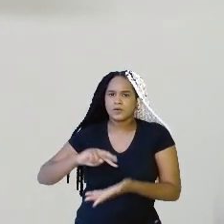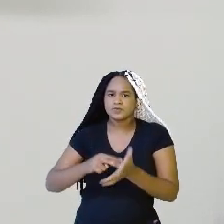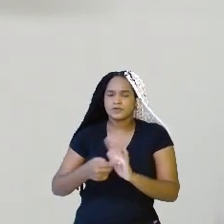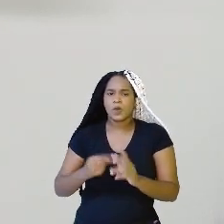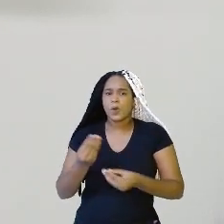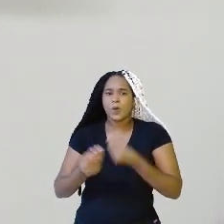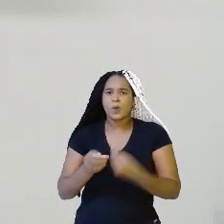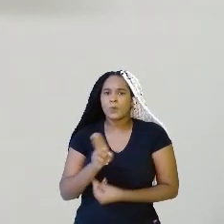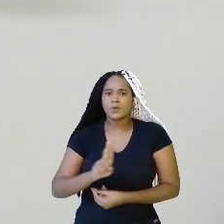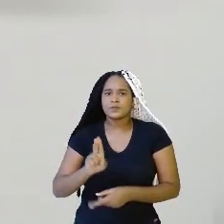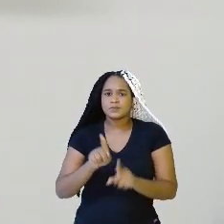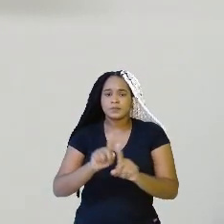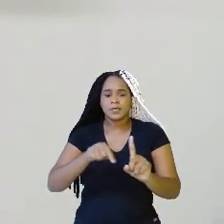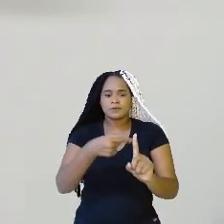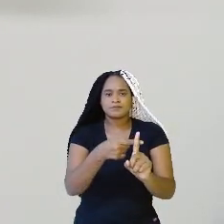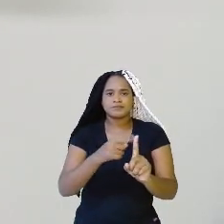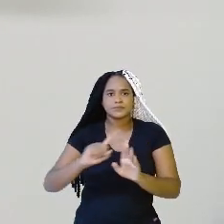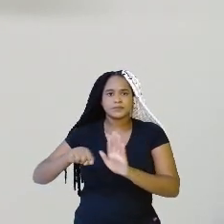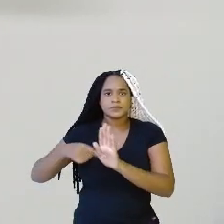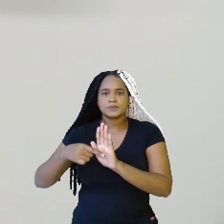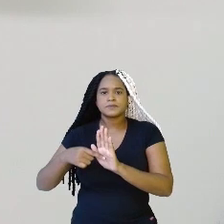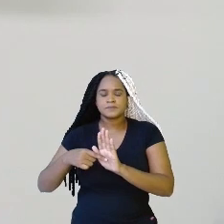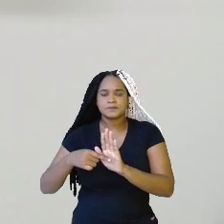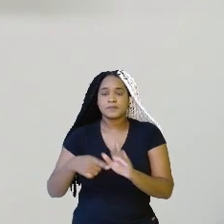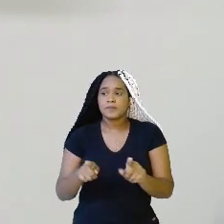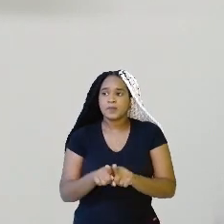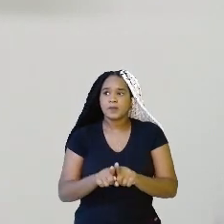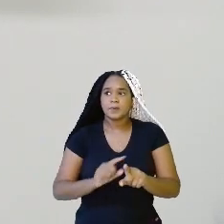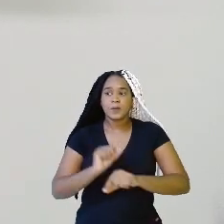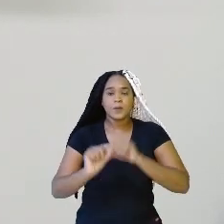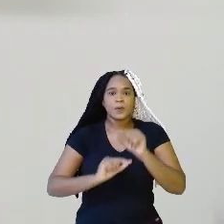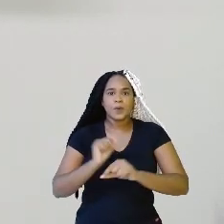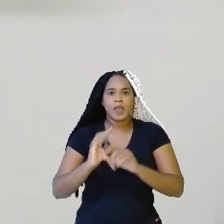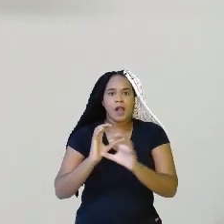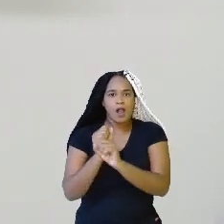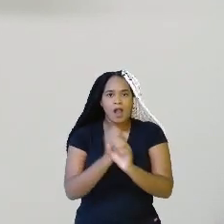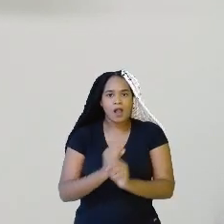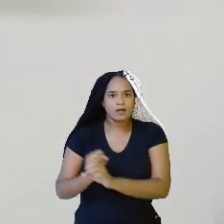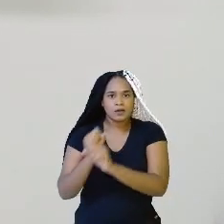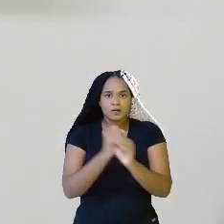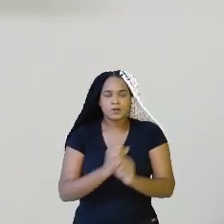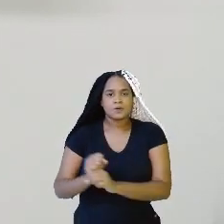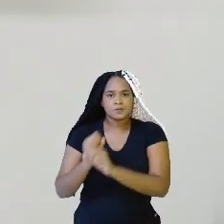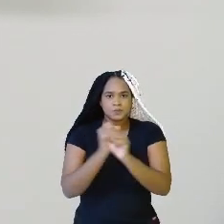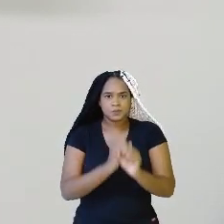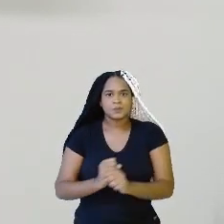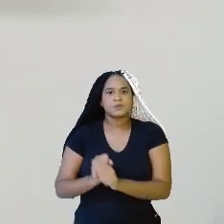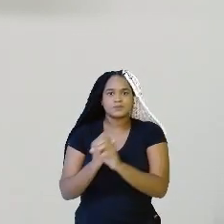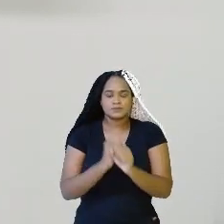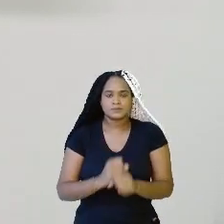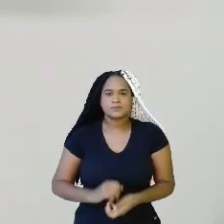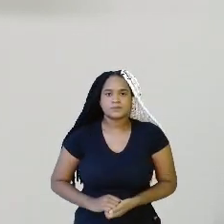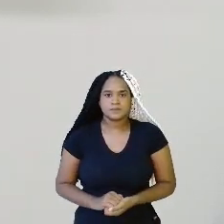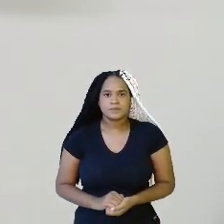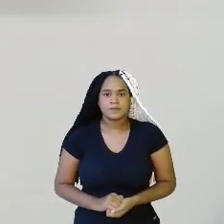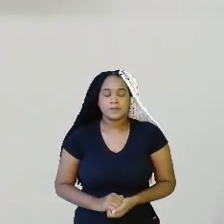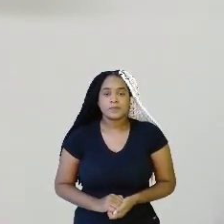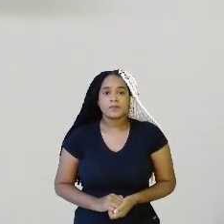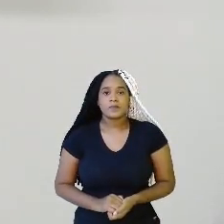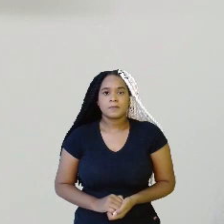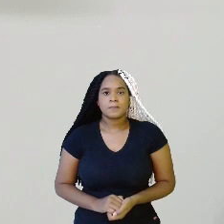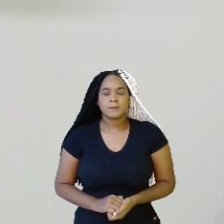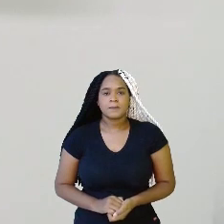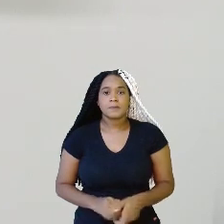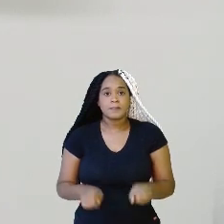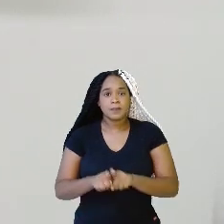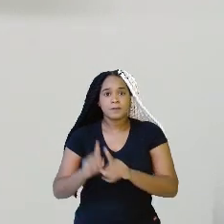a adição e subtração de números decimais, probleminhas, aqueles velhos problemas. A gente vai